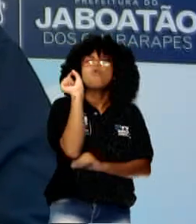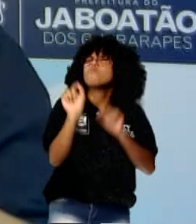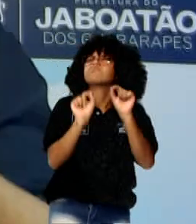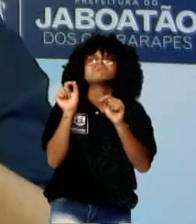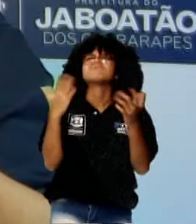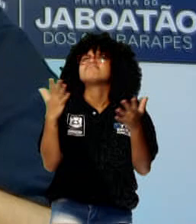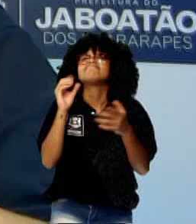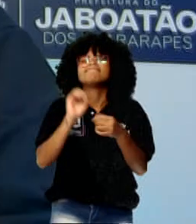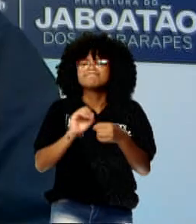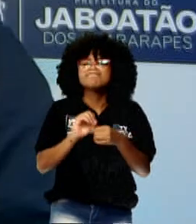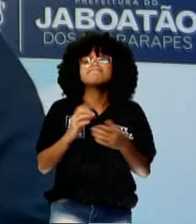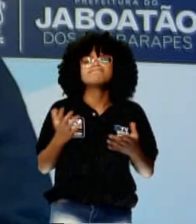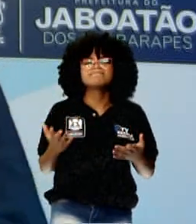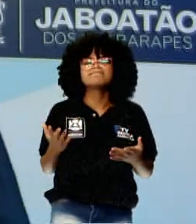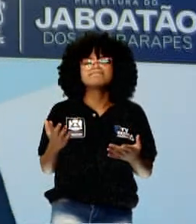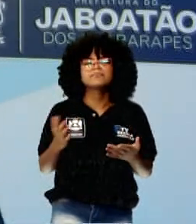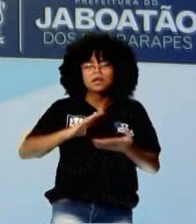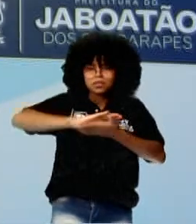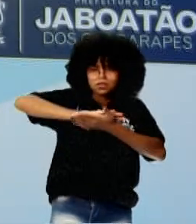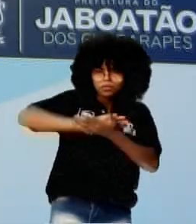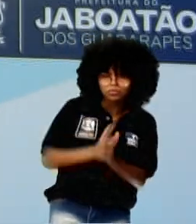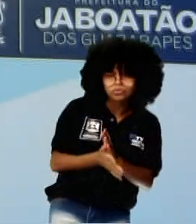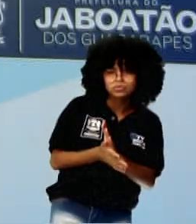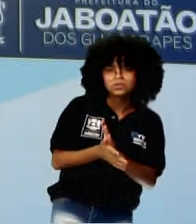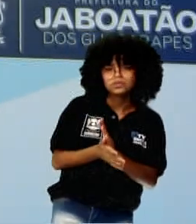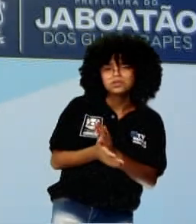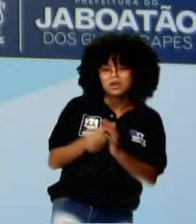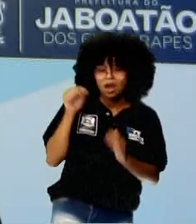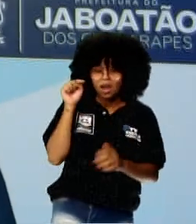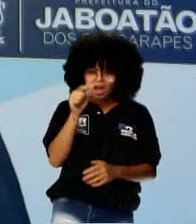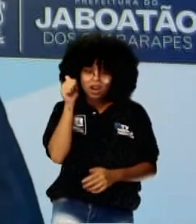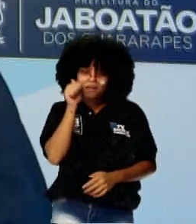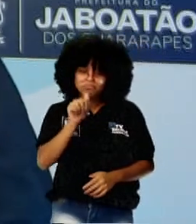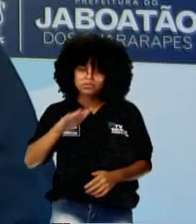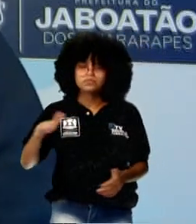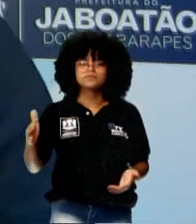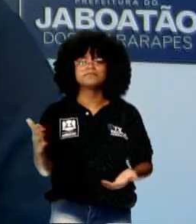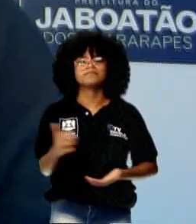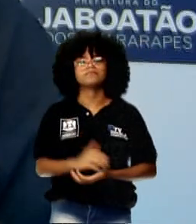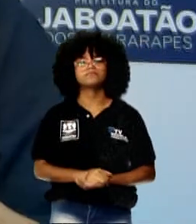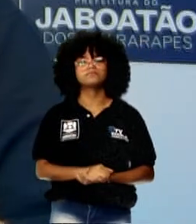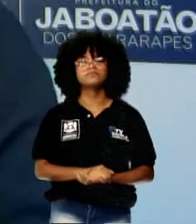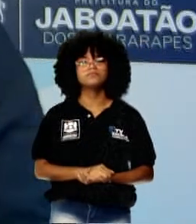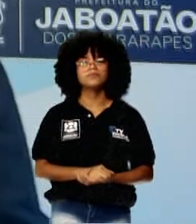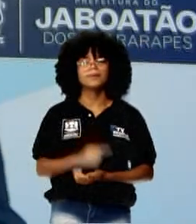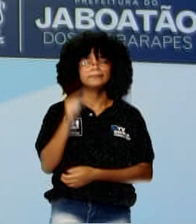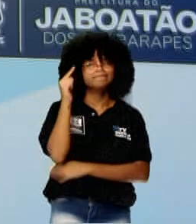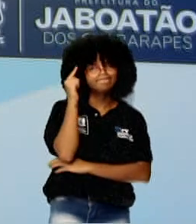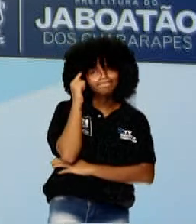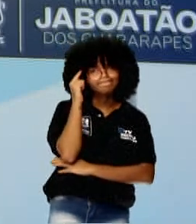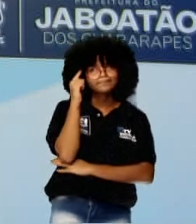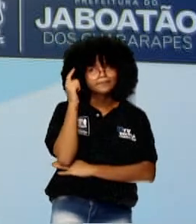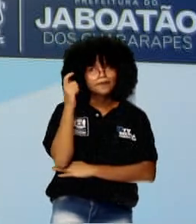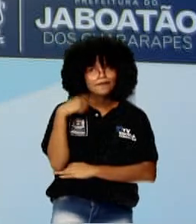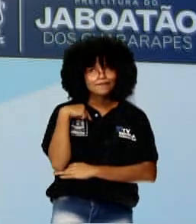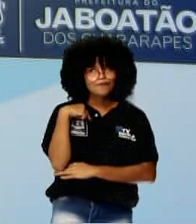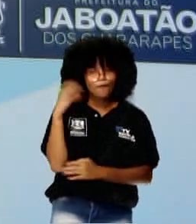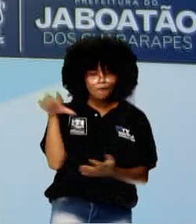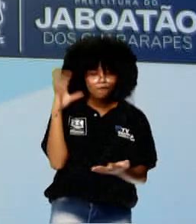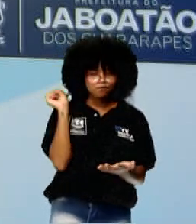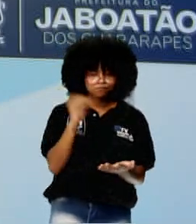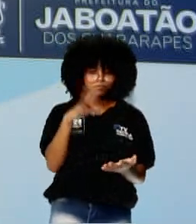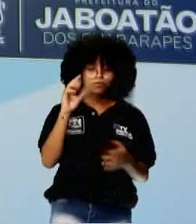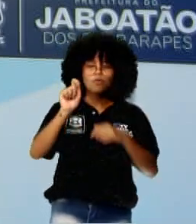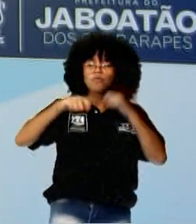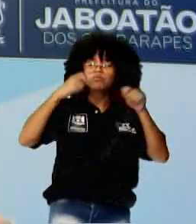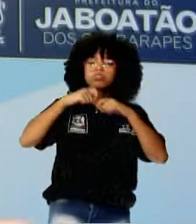fazer para destruir de vez a Branca de Neve. Sabe o que ela fez? Ela pensou: eu vou enfeitiçar um